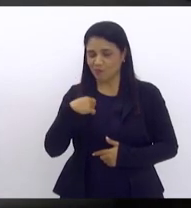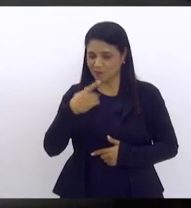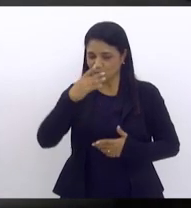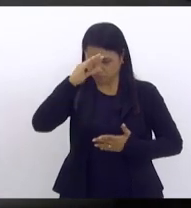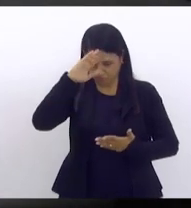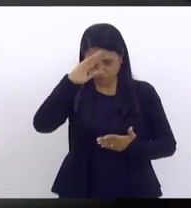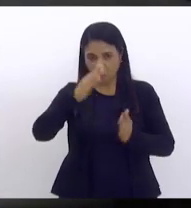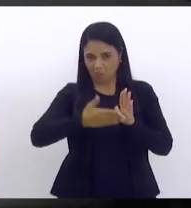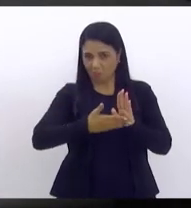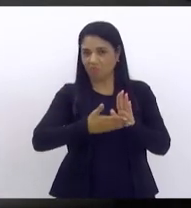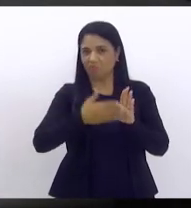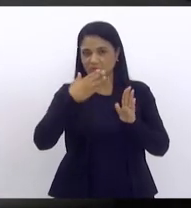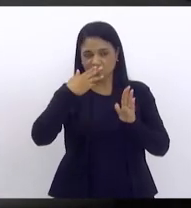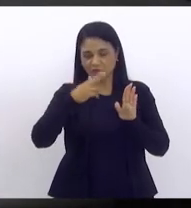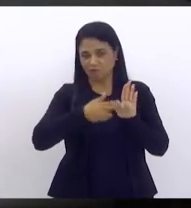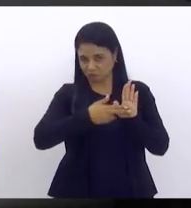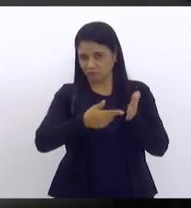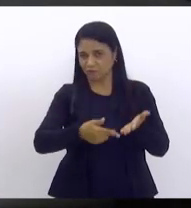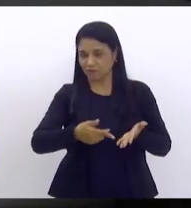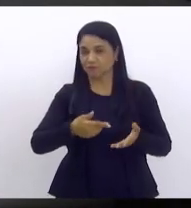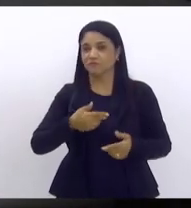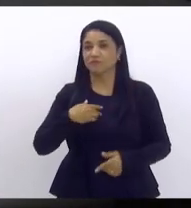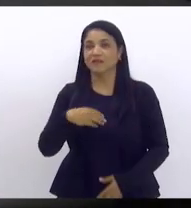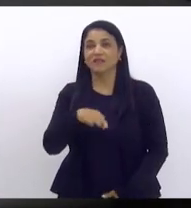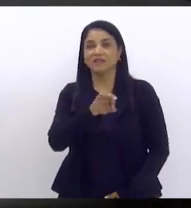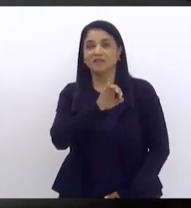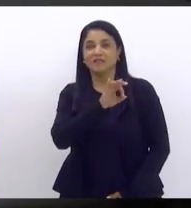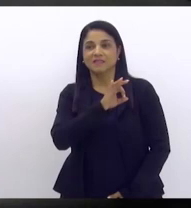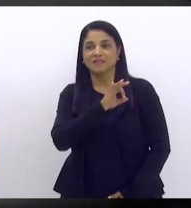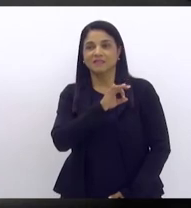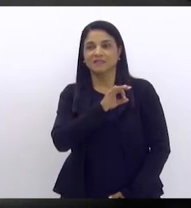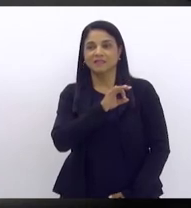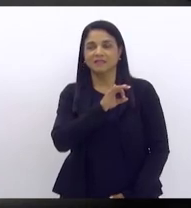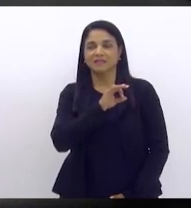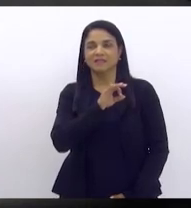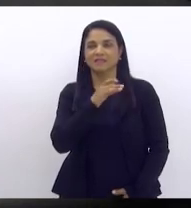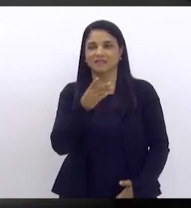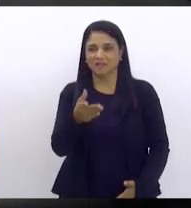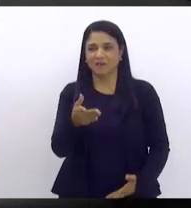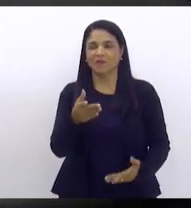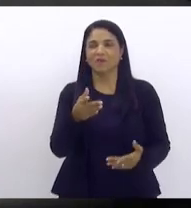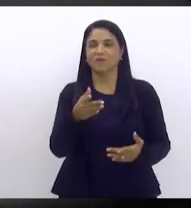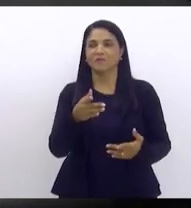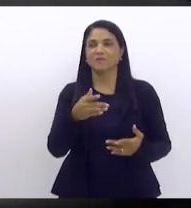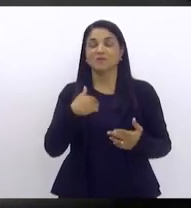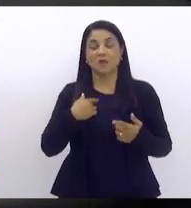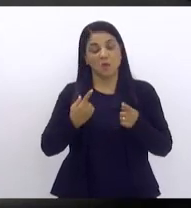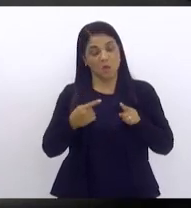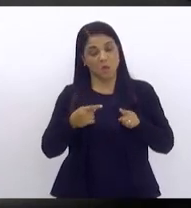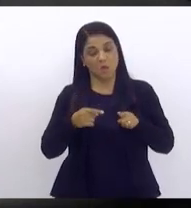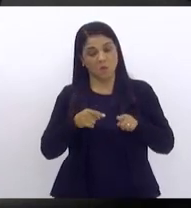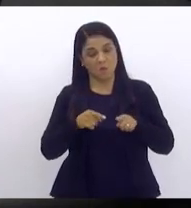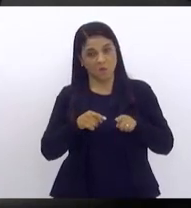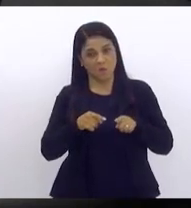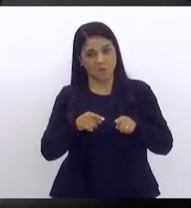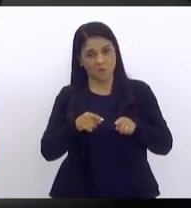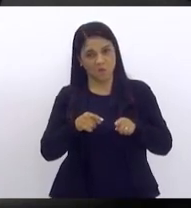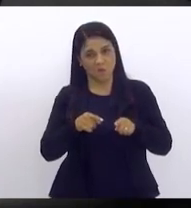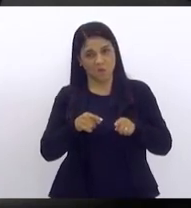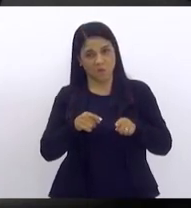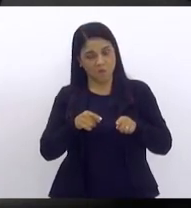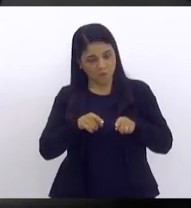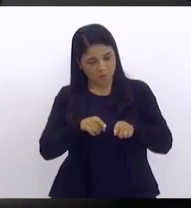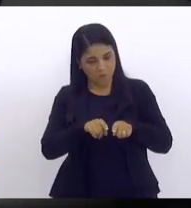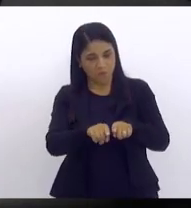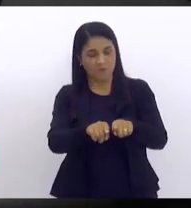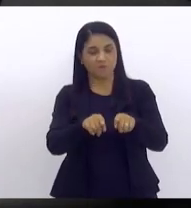Presidente, delegado de polícia nas horas vagas. Presidente, é só para dizer que eu sou parceiro de vários projetos